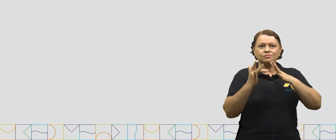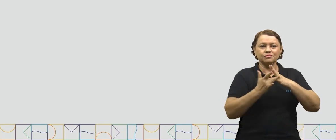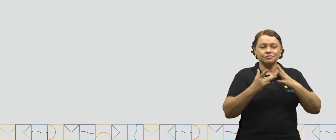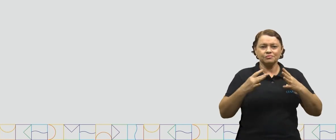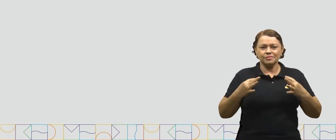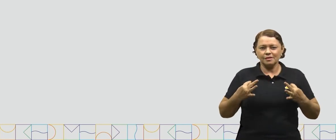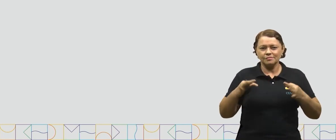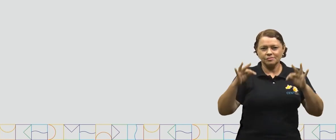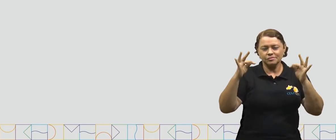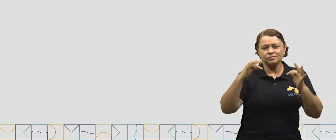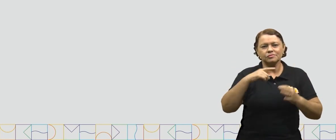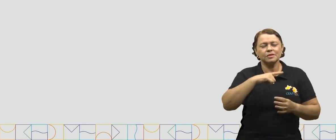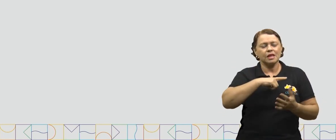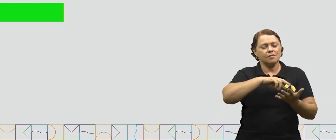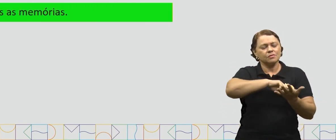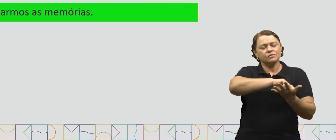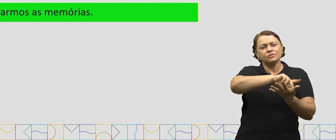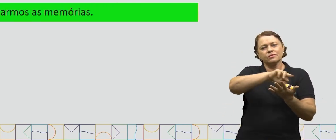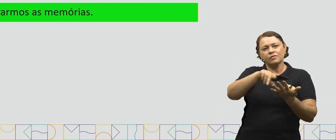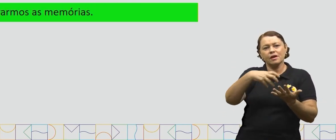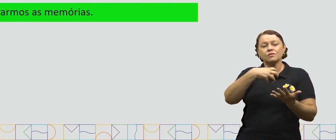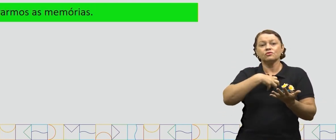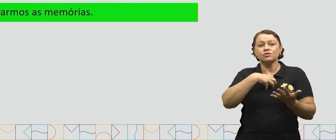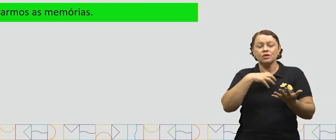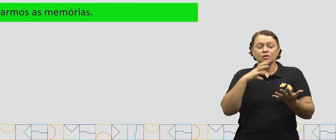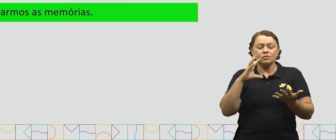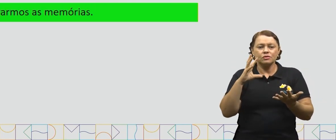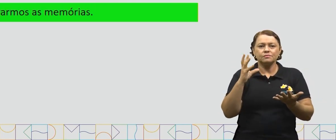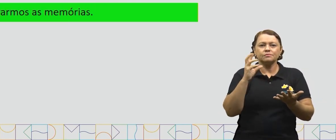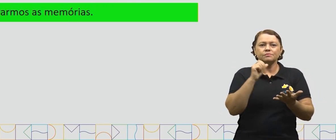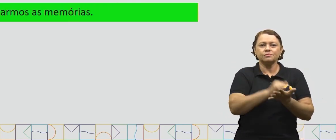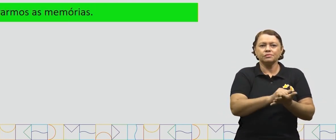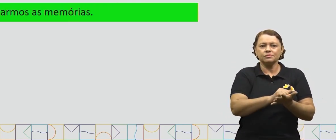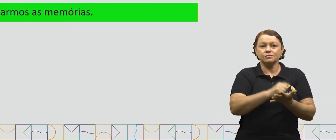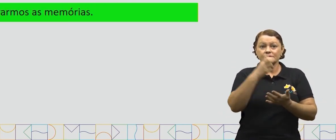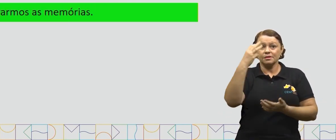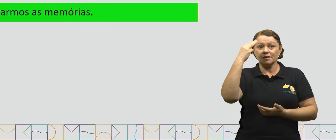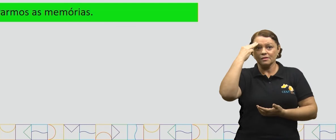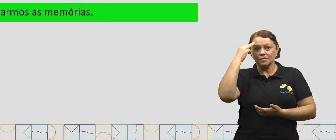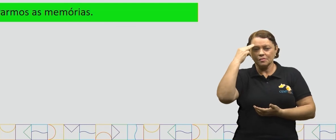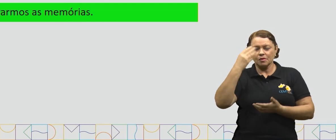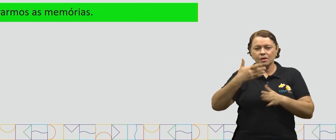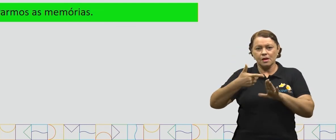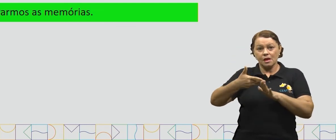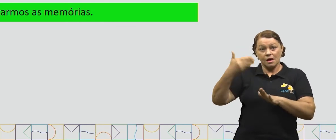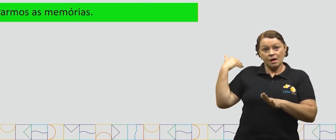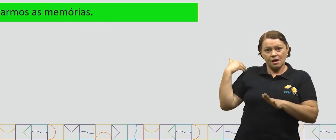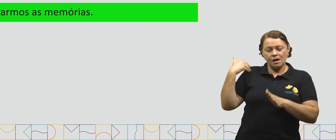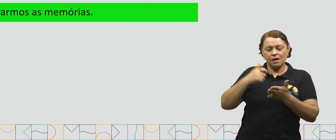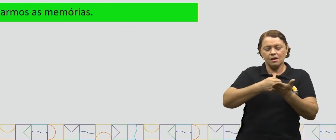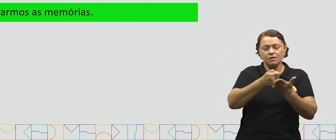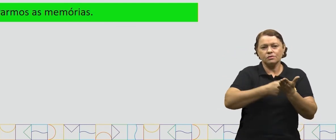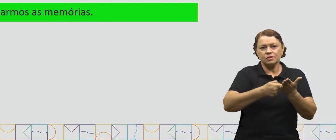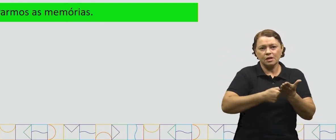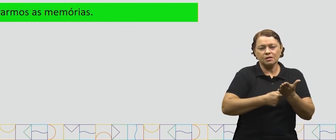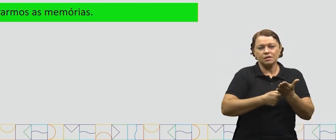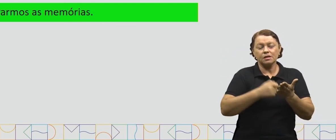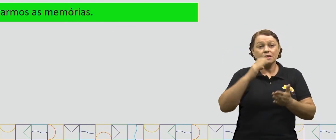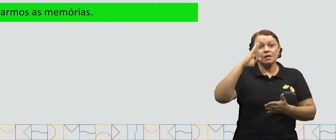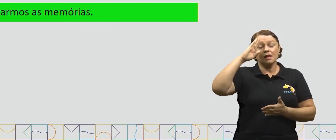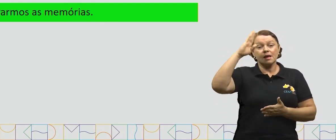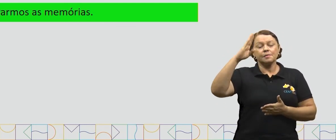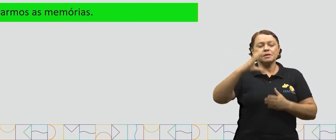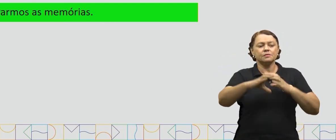os momentos, temos várias formas para registrarmos as memórias. Antes da escrita, a principal forma de